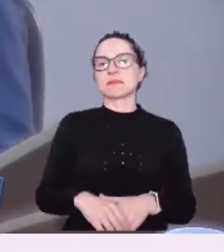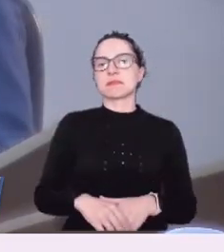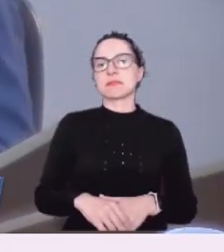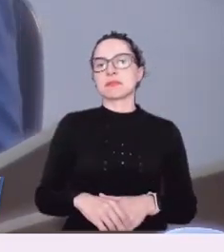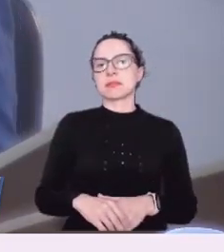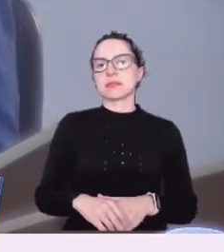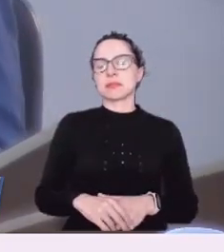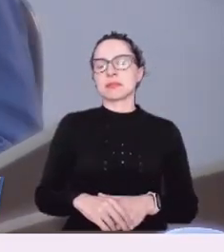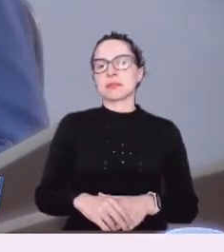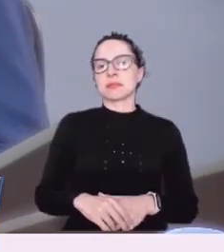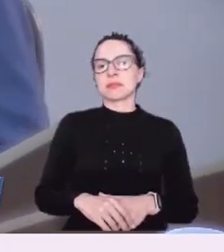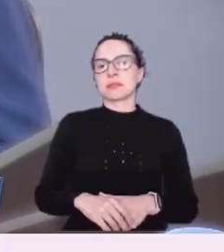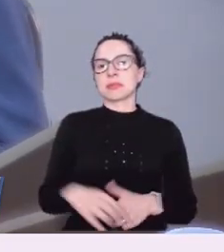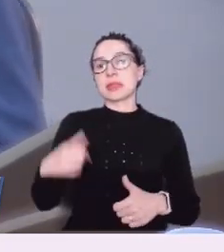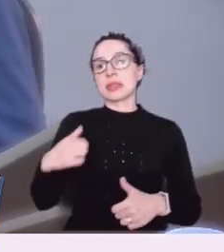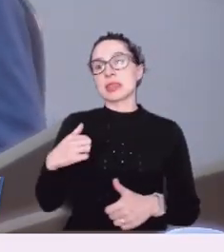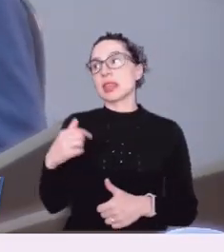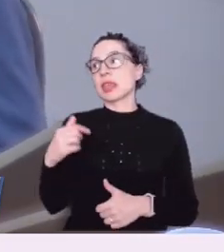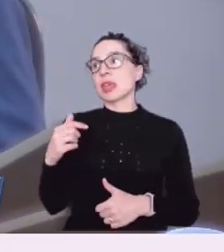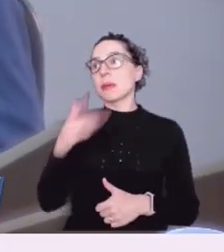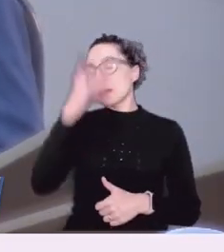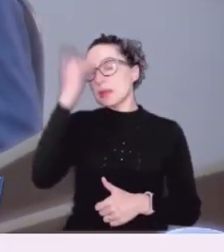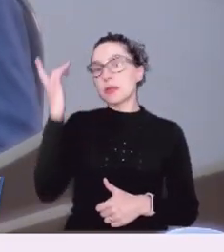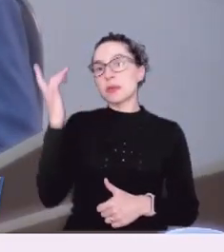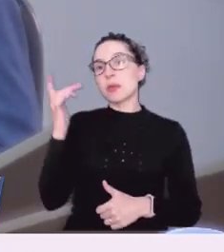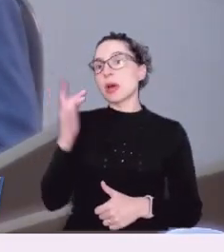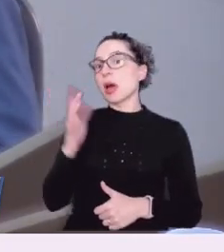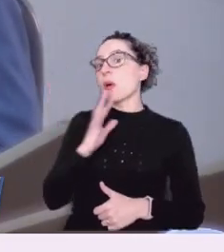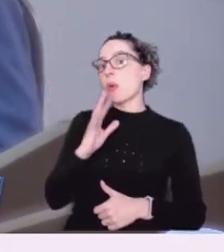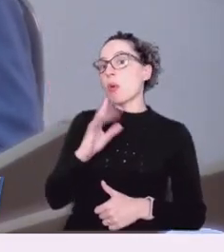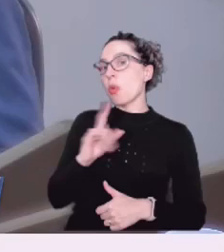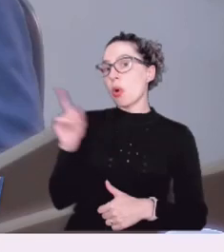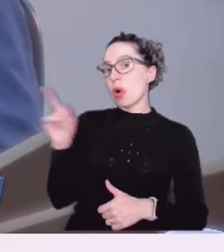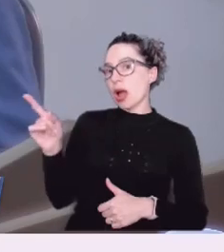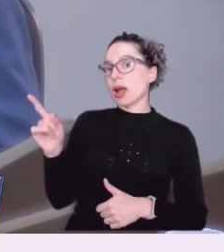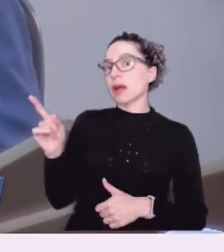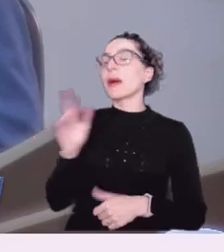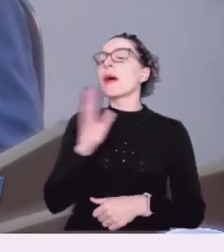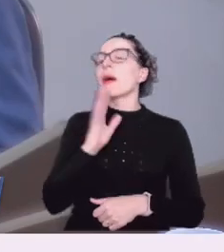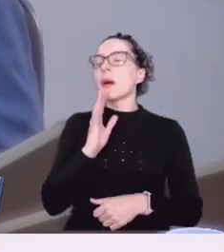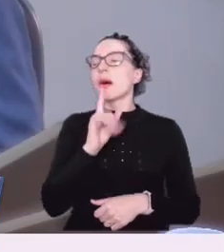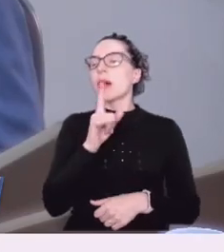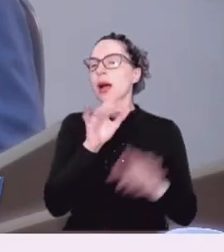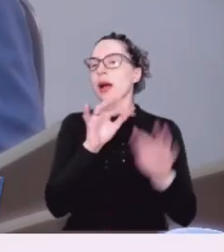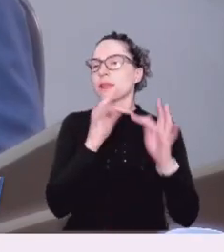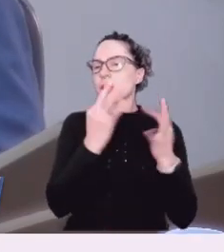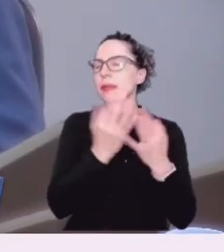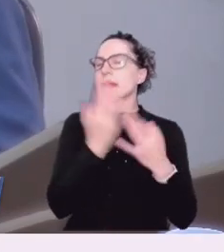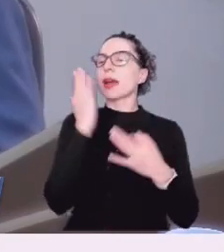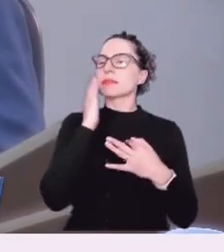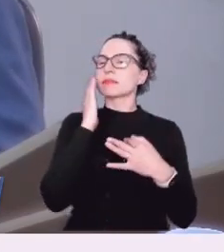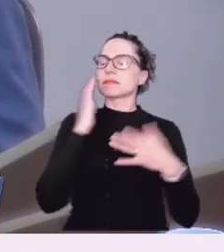Quem não conheceu o senhor José Ramon Ribeiro, mas conhece toda a família, sabe de toda a índole,